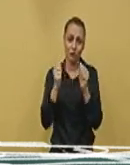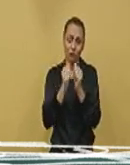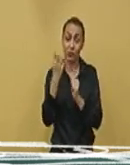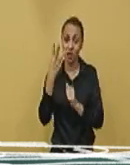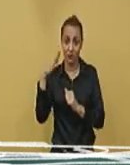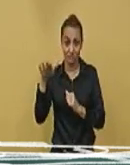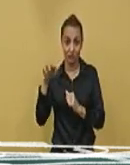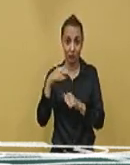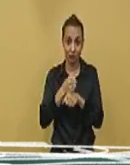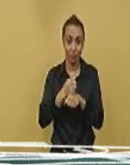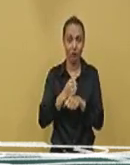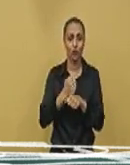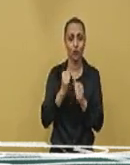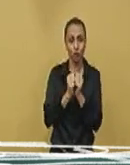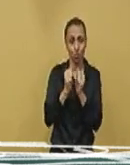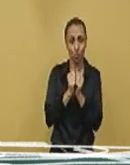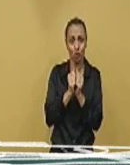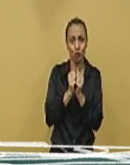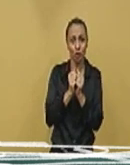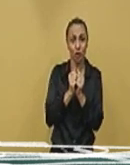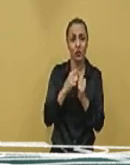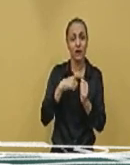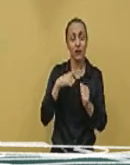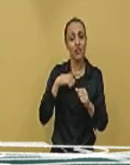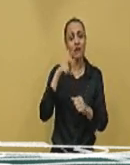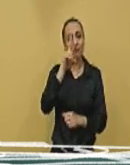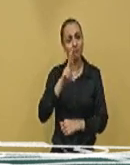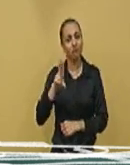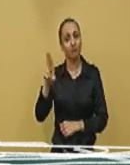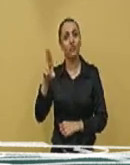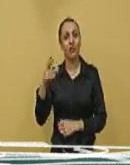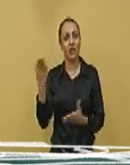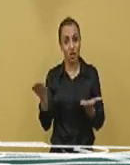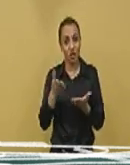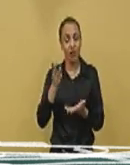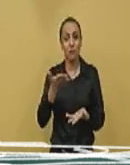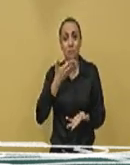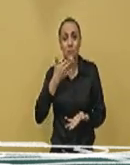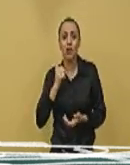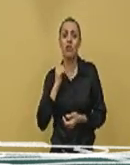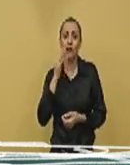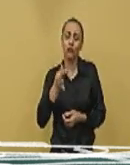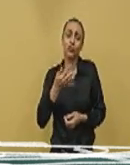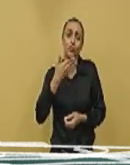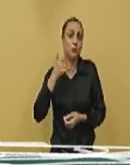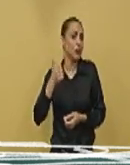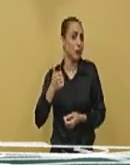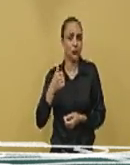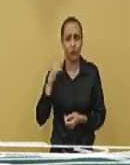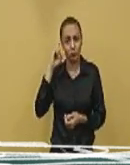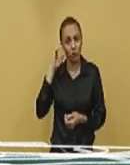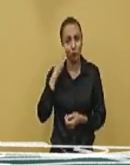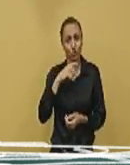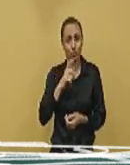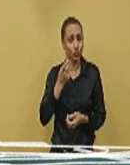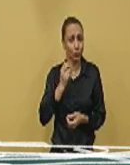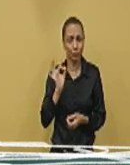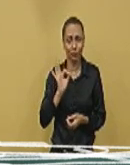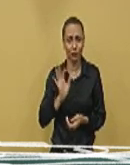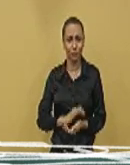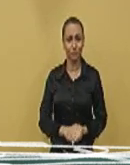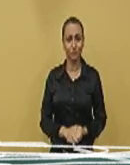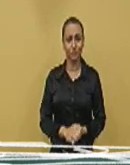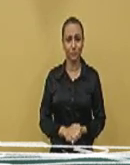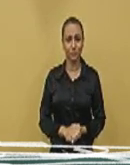para ter a universidade que nós temos e que podemos melhorar muito mais, com certeza, não tenho dúvida disso.